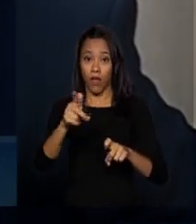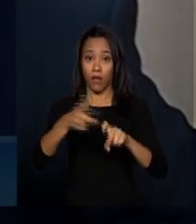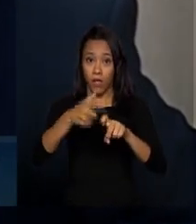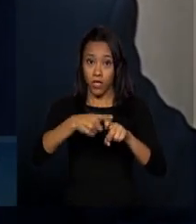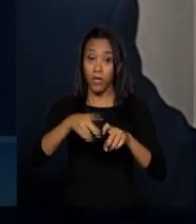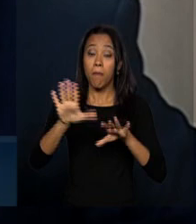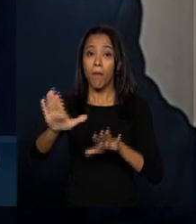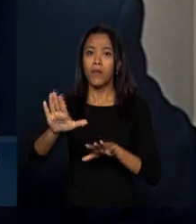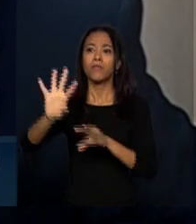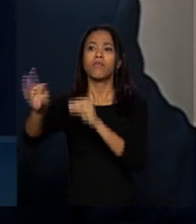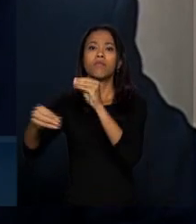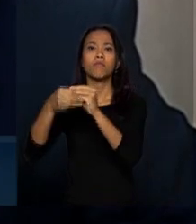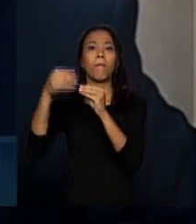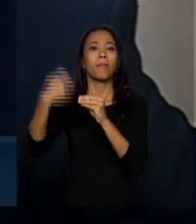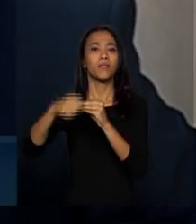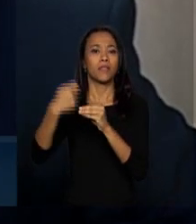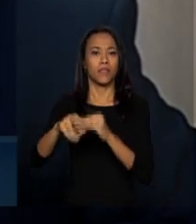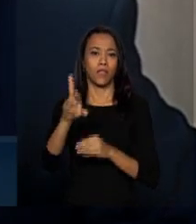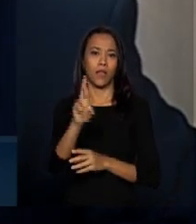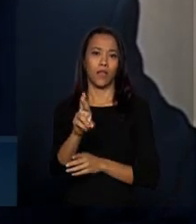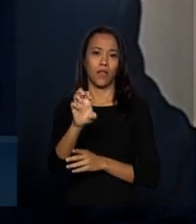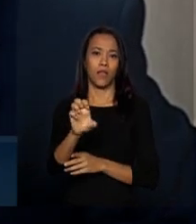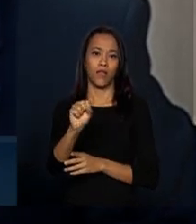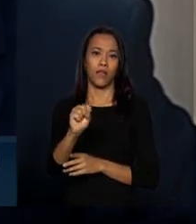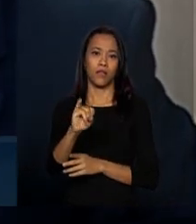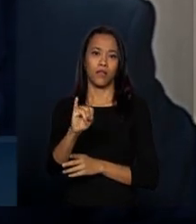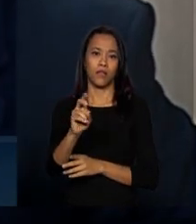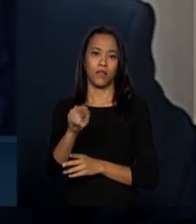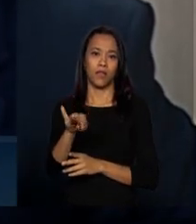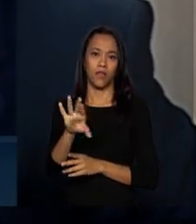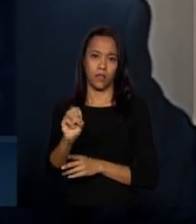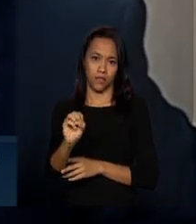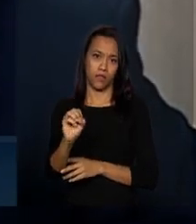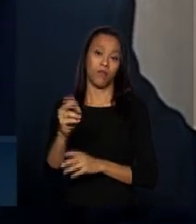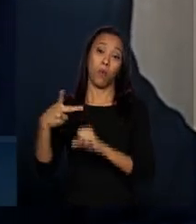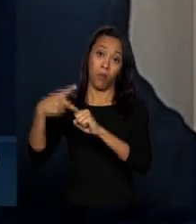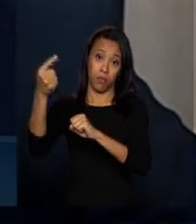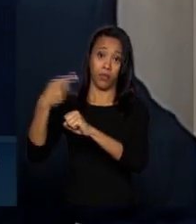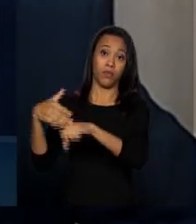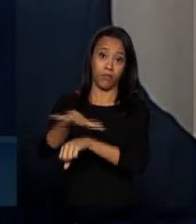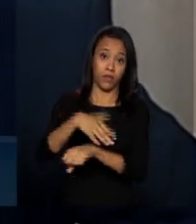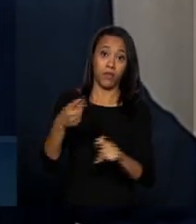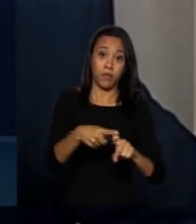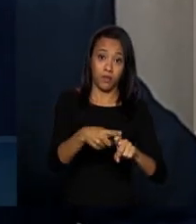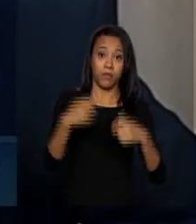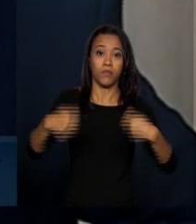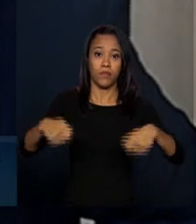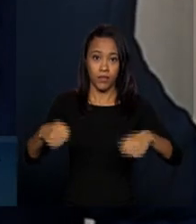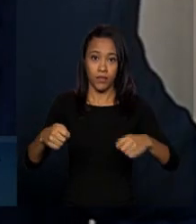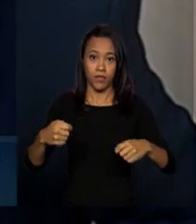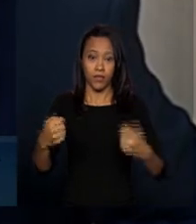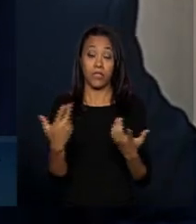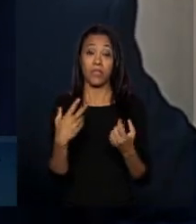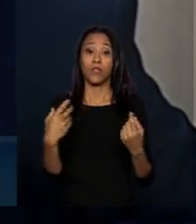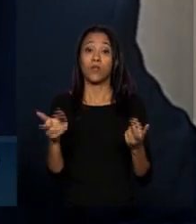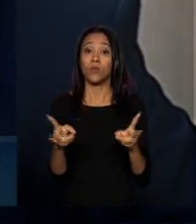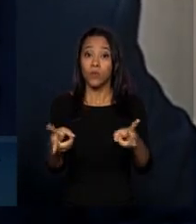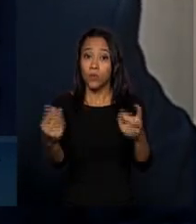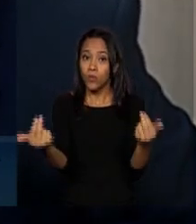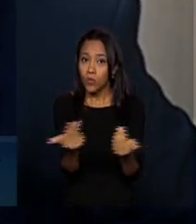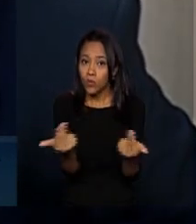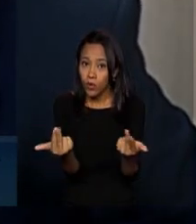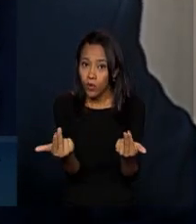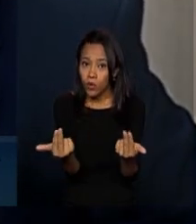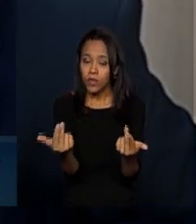coloca claramente a necessidade de universalizar a residência médica. E cada um desses editais, na sequência, não esse para os municípios, mas o edital na sequência